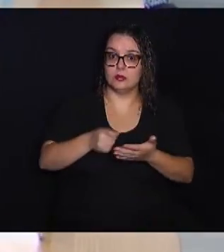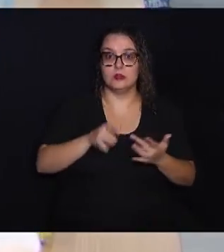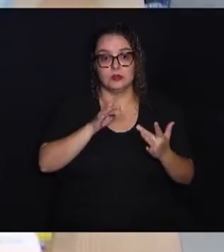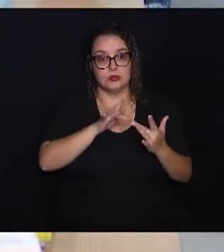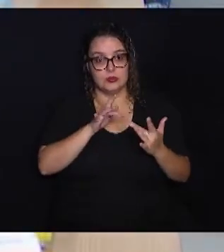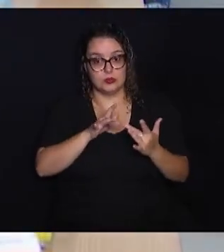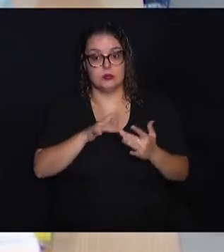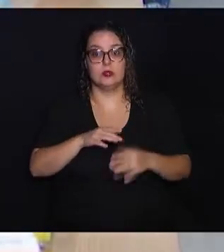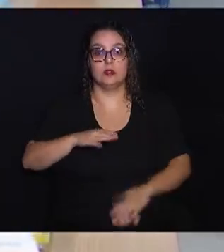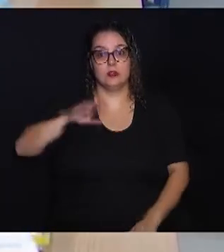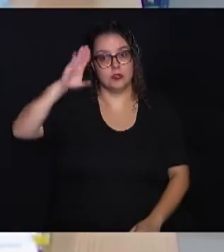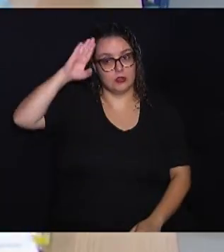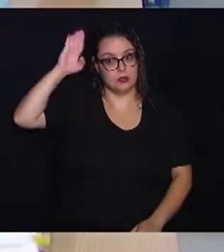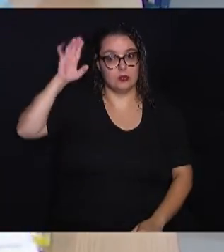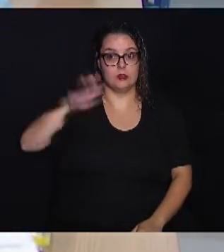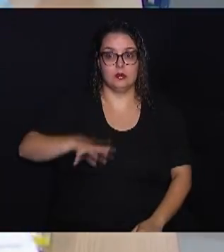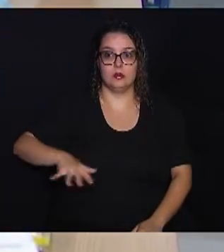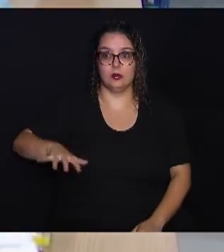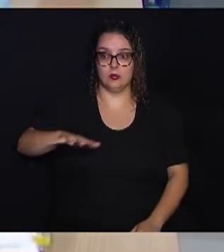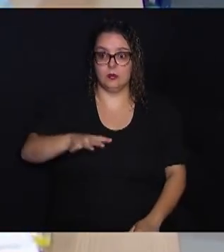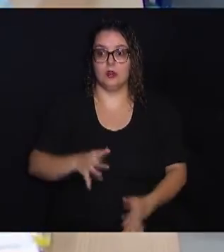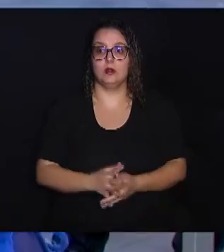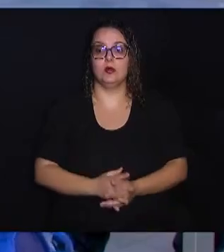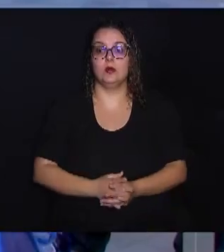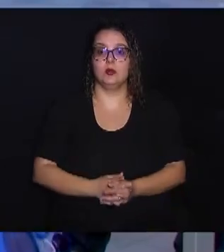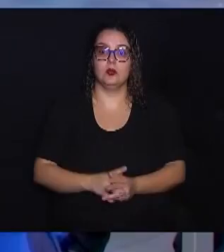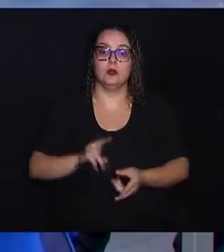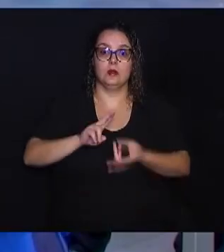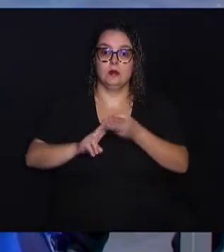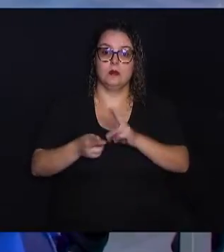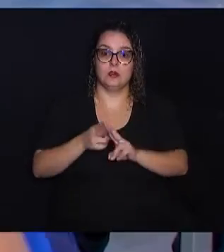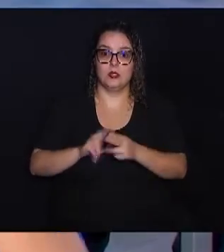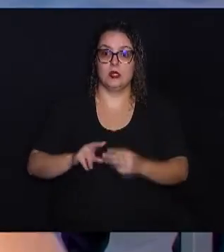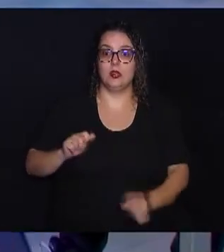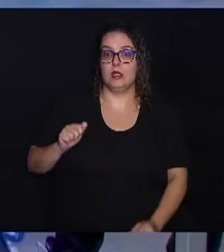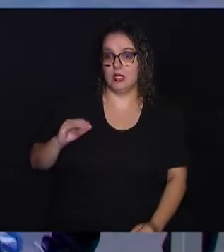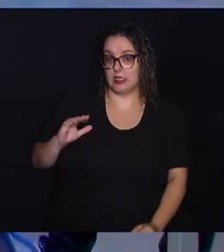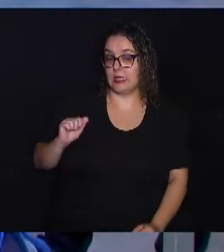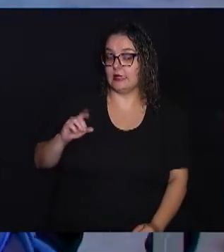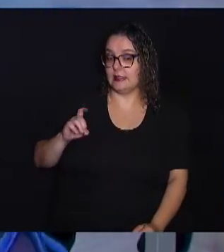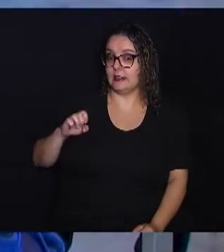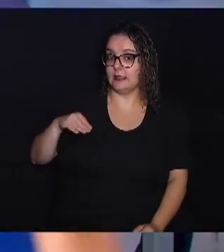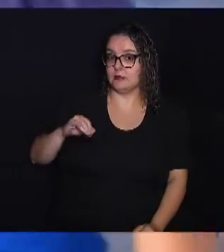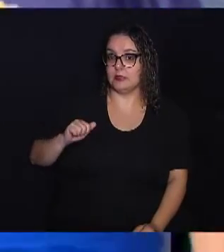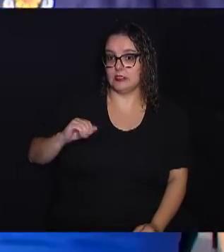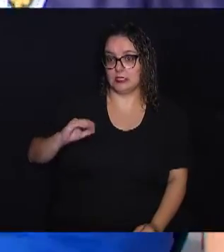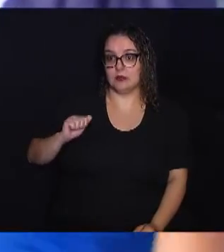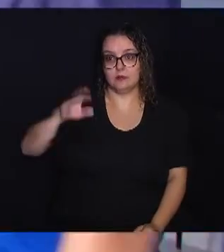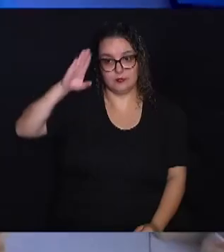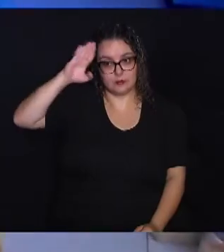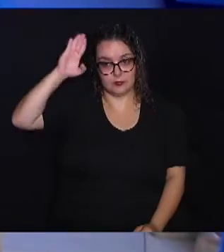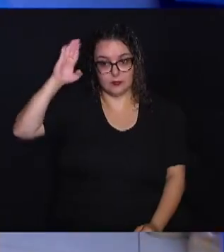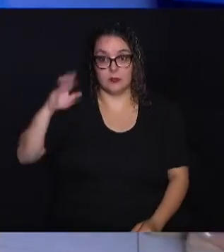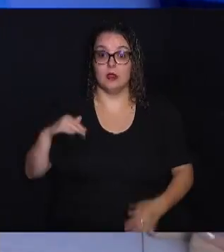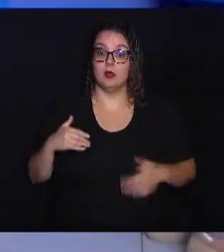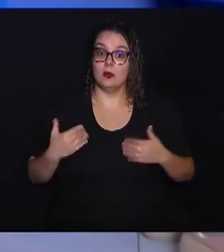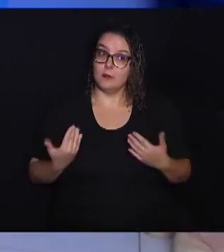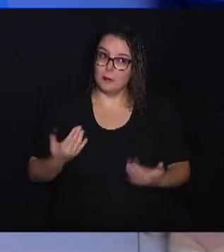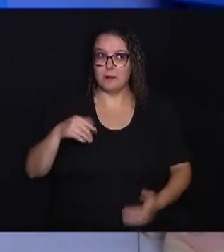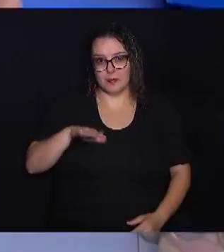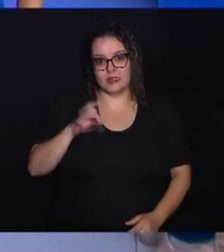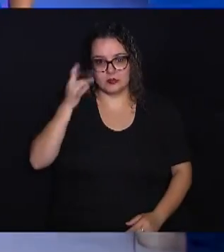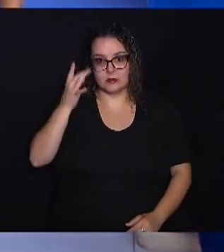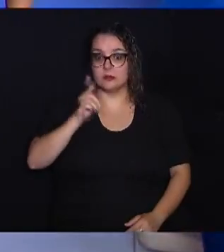questão acadêmica, com essas habilidades acadêmicas. Então isso torna o processo mais fácil. Porém, não é o